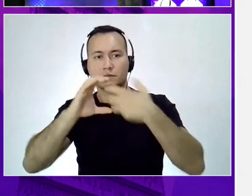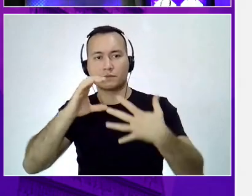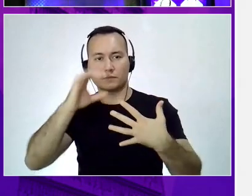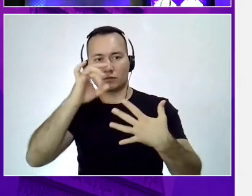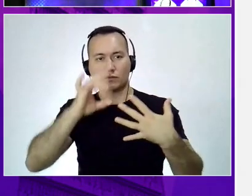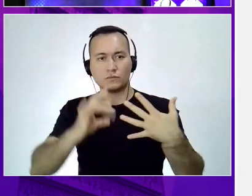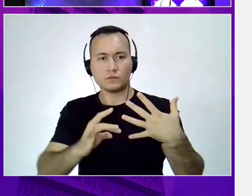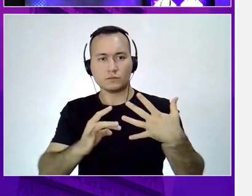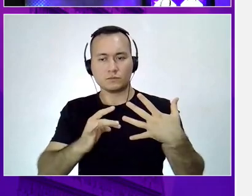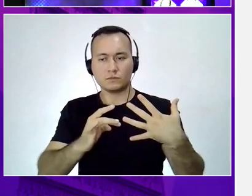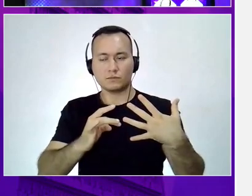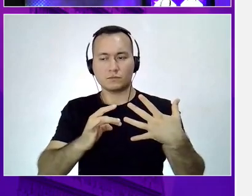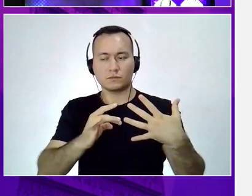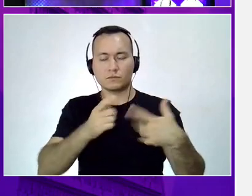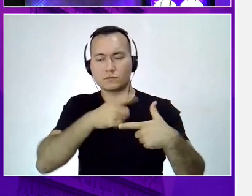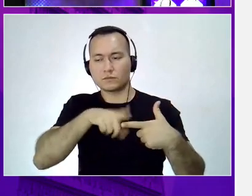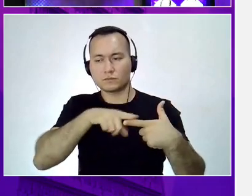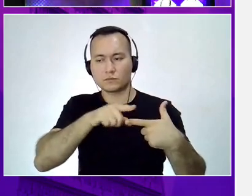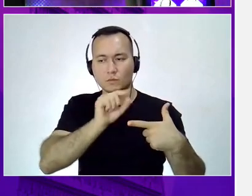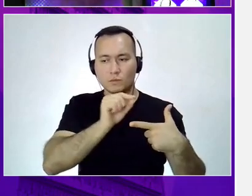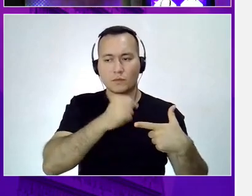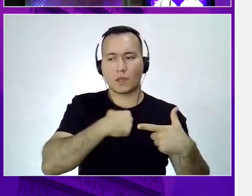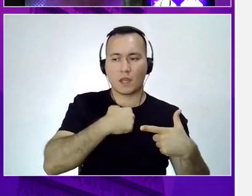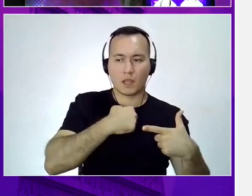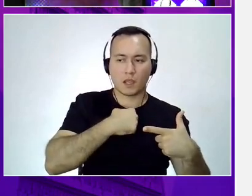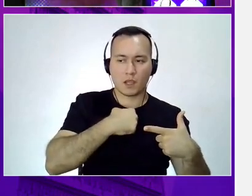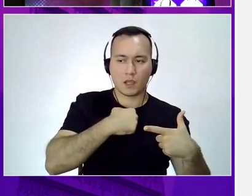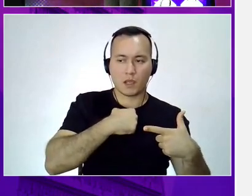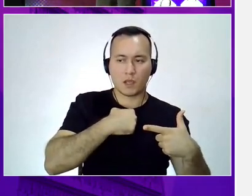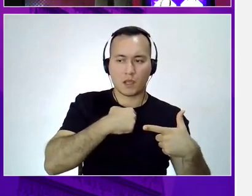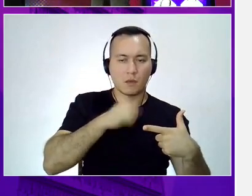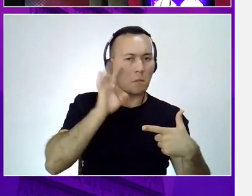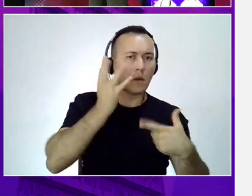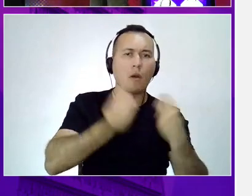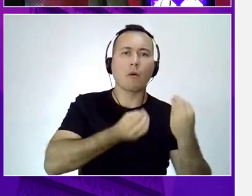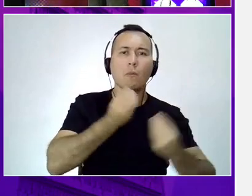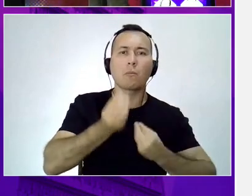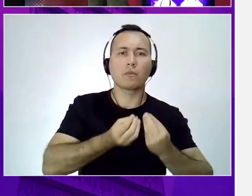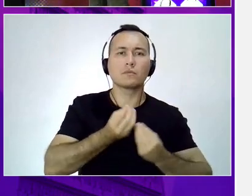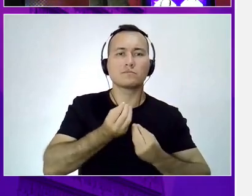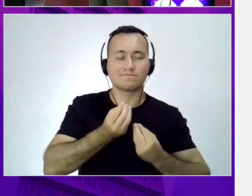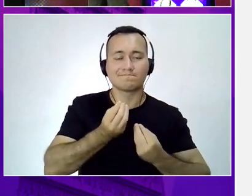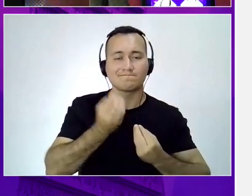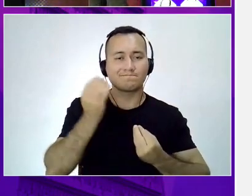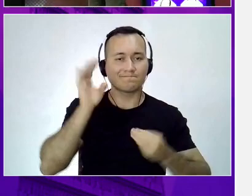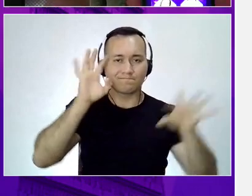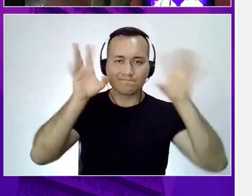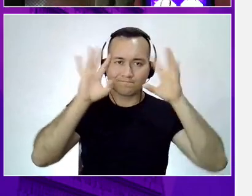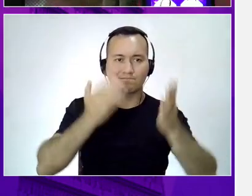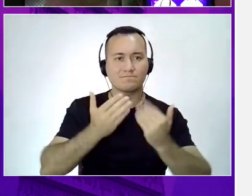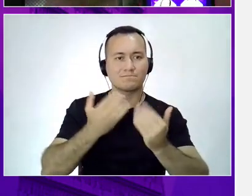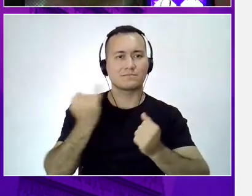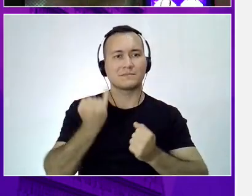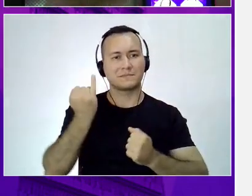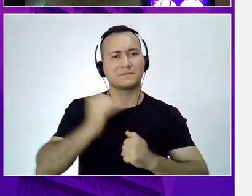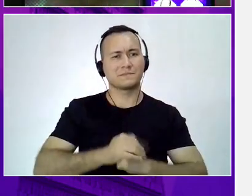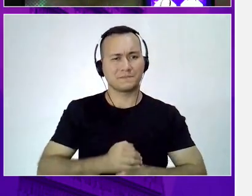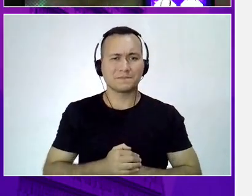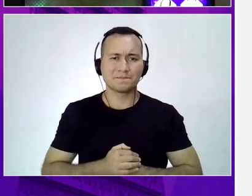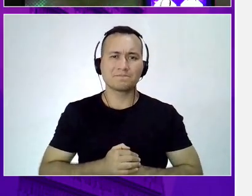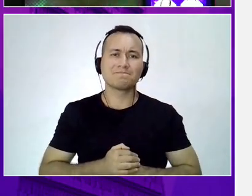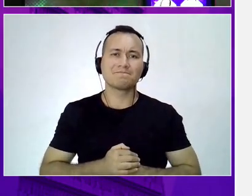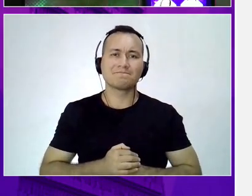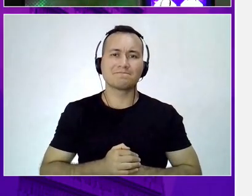Bom, aí vamos tentar exercitar um pouquinho aqui um cenário. É um cenário bem mais enxuto e resumido para poder a gente conseguir falar rapidamente